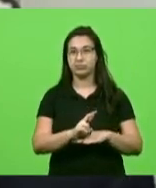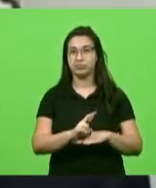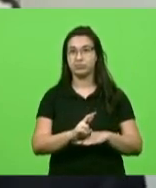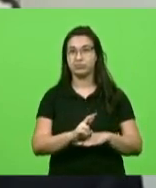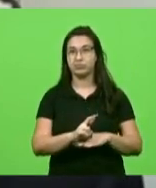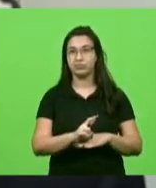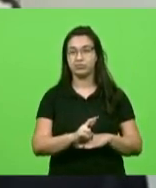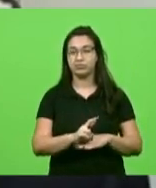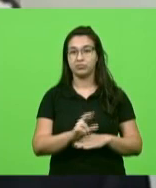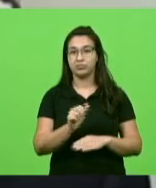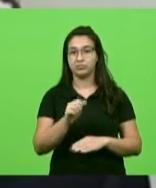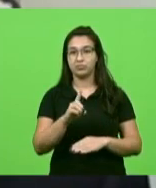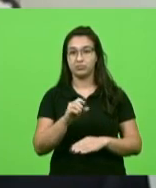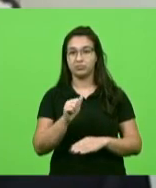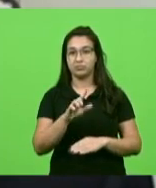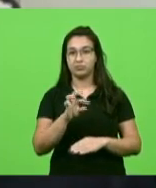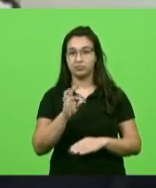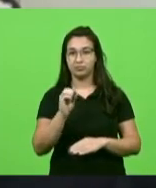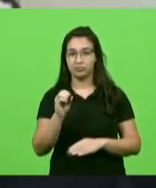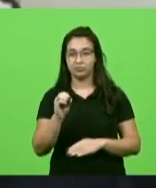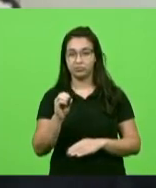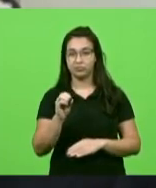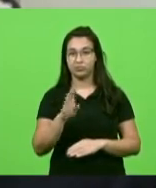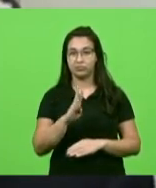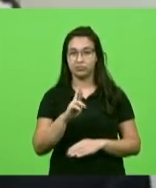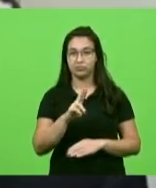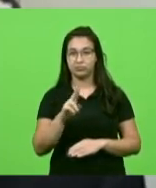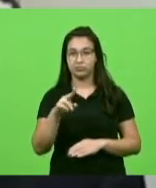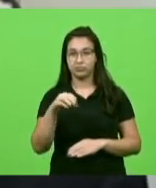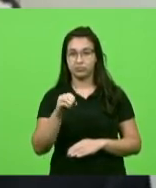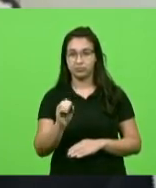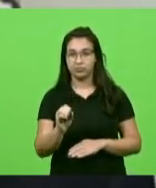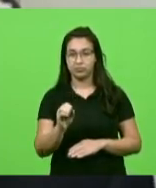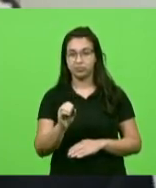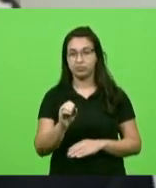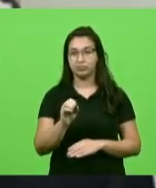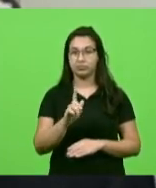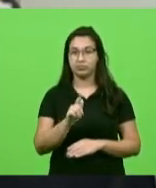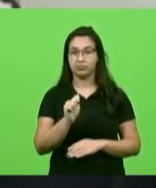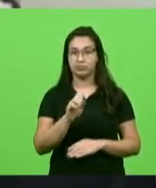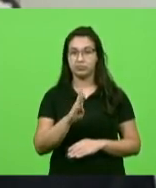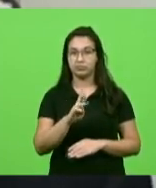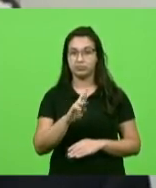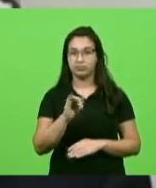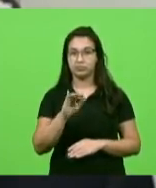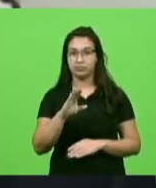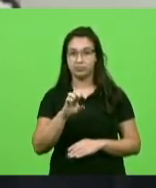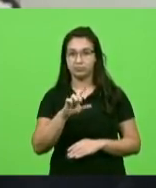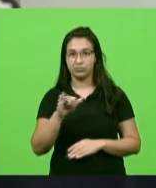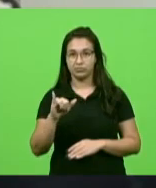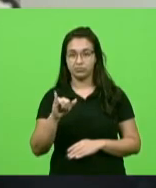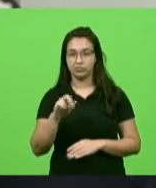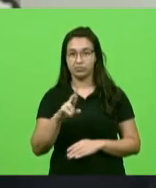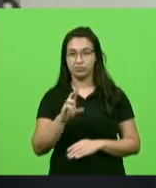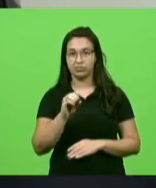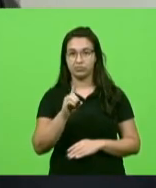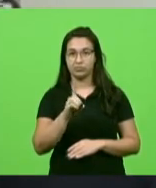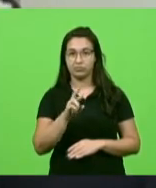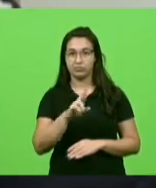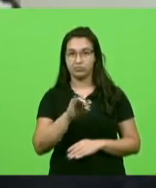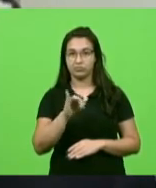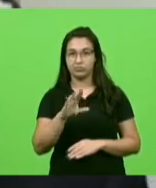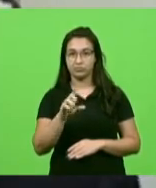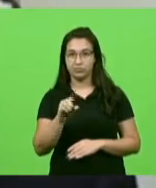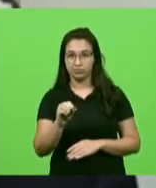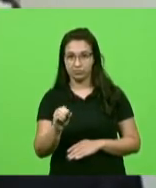será downtube causa Bruno de Oliveira Luciano de causa Gabriele de causa Rodrigo e